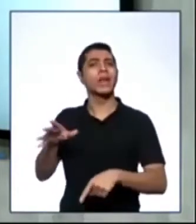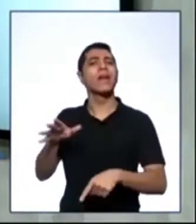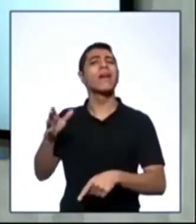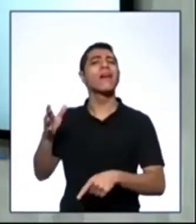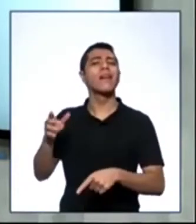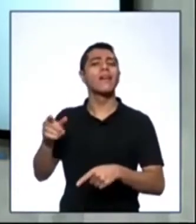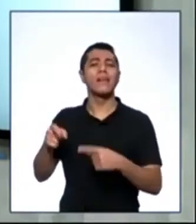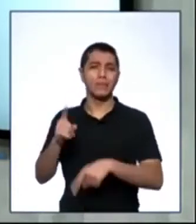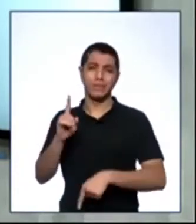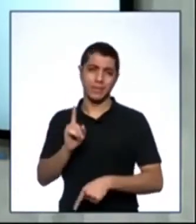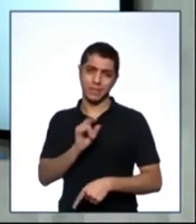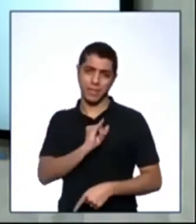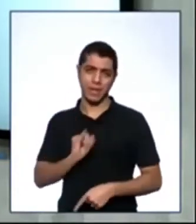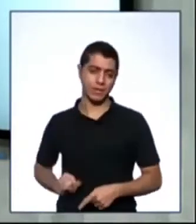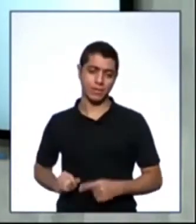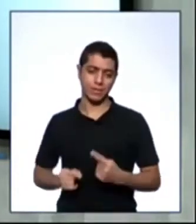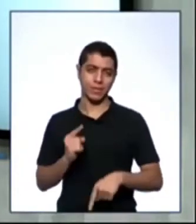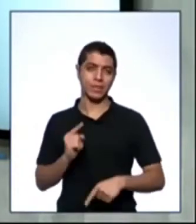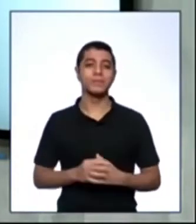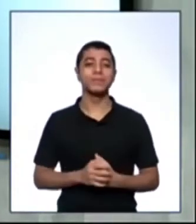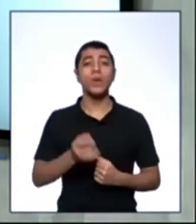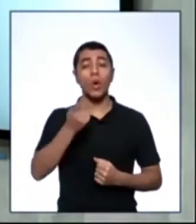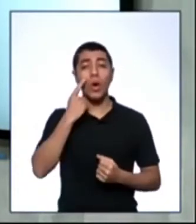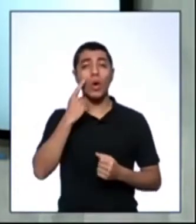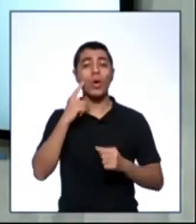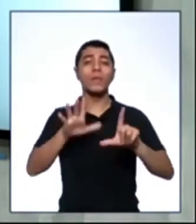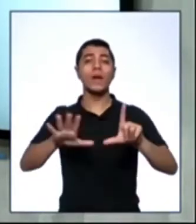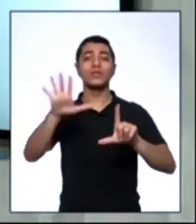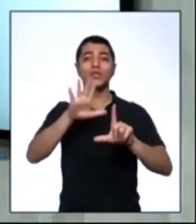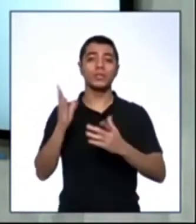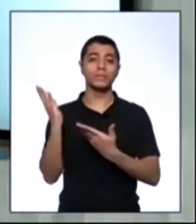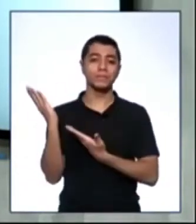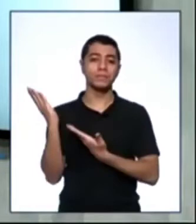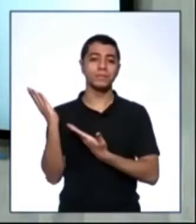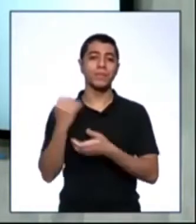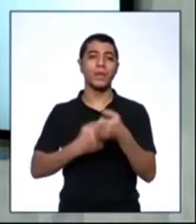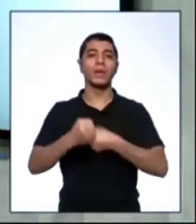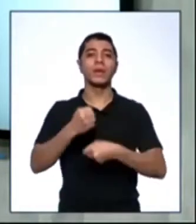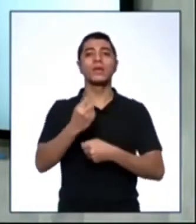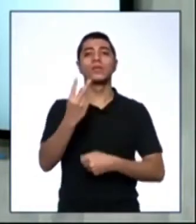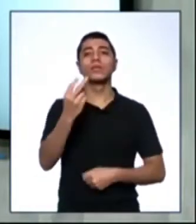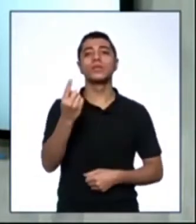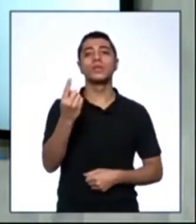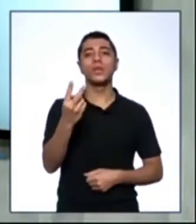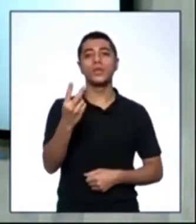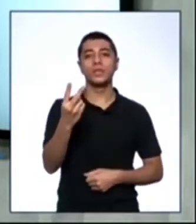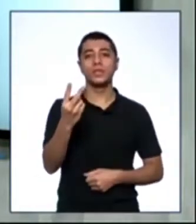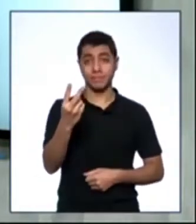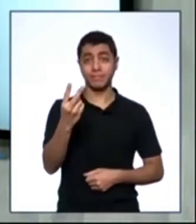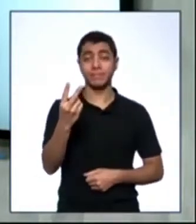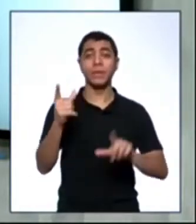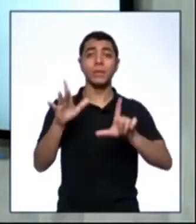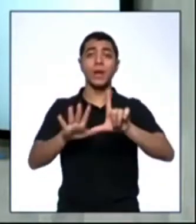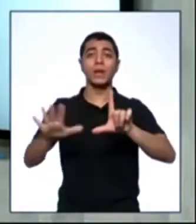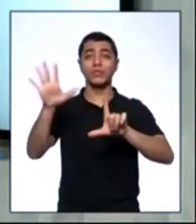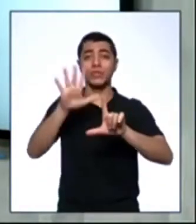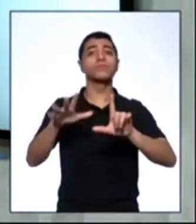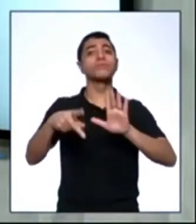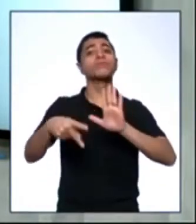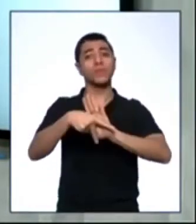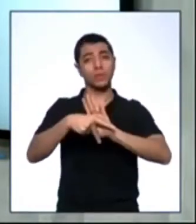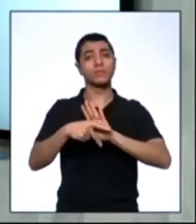vai lá, olha essa imagem aí, ó. 2012, olha essa imagem que massa. Essa é uma imagem romana,